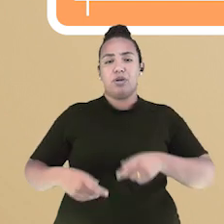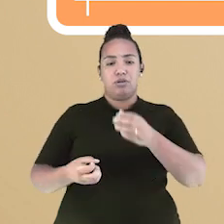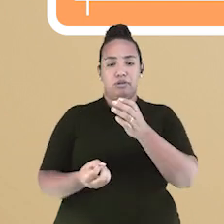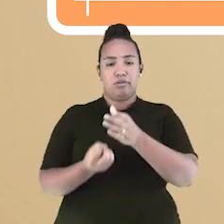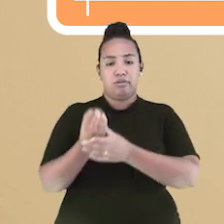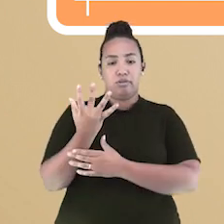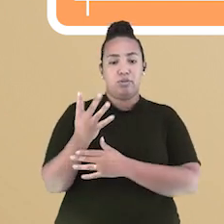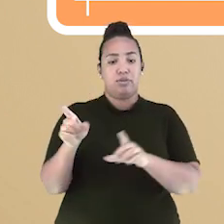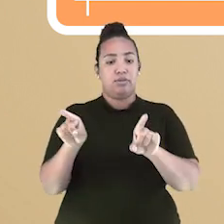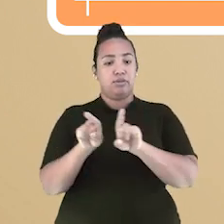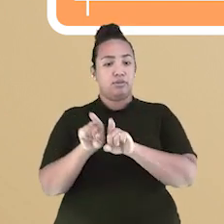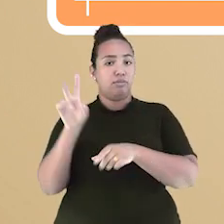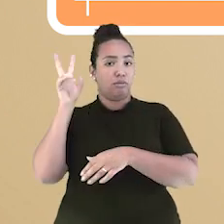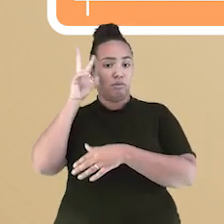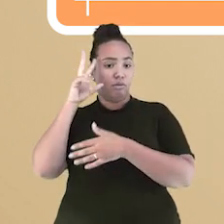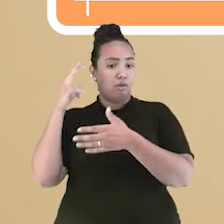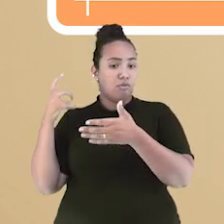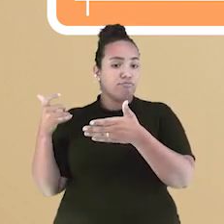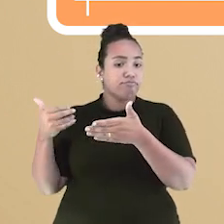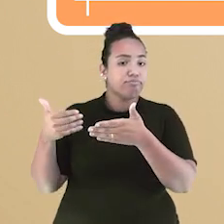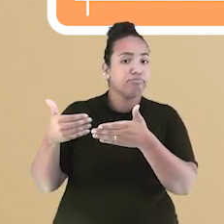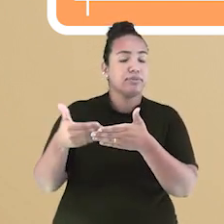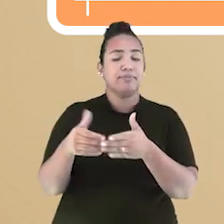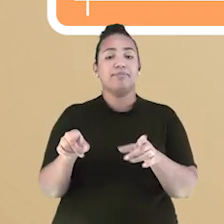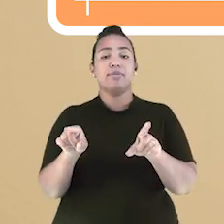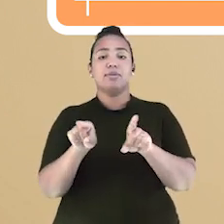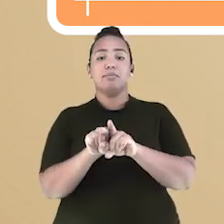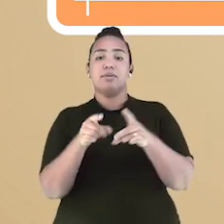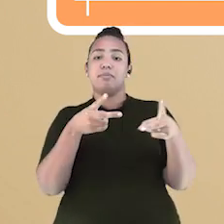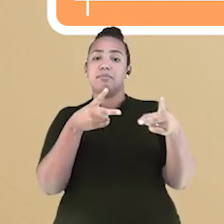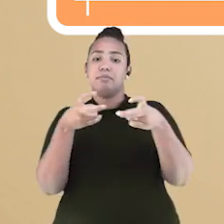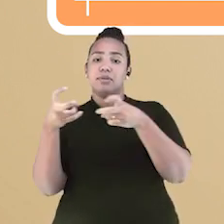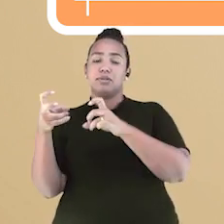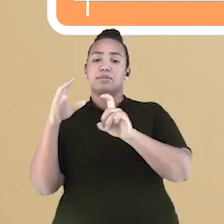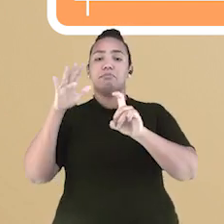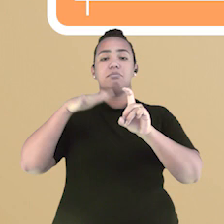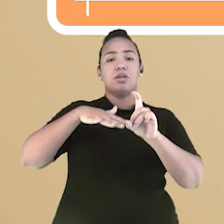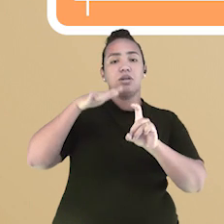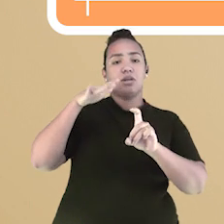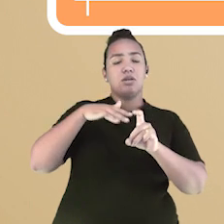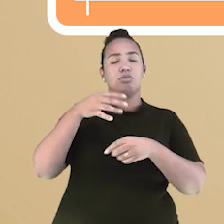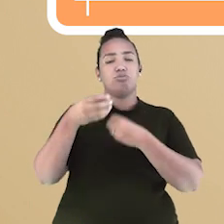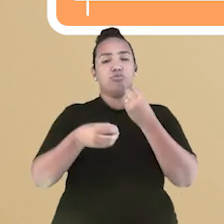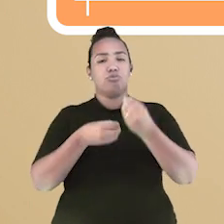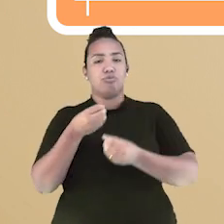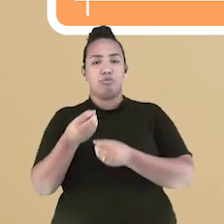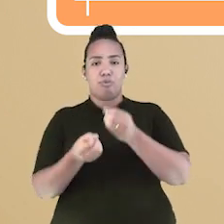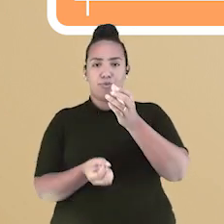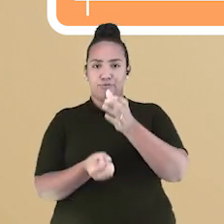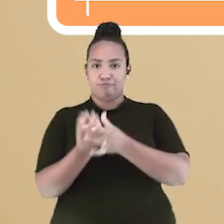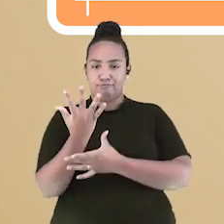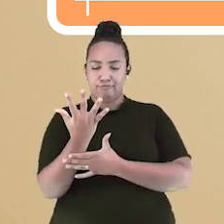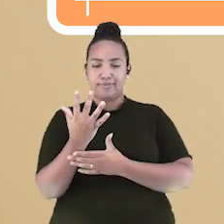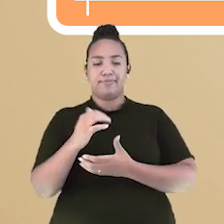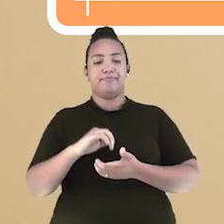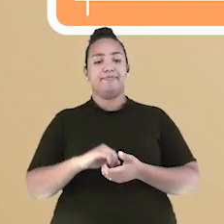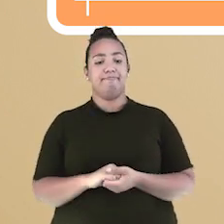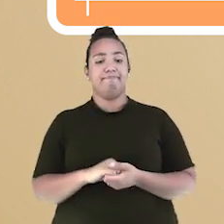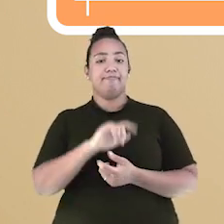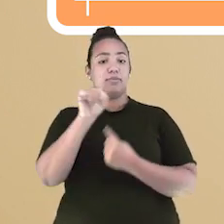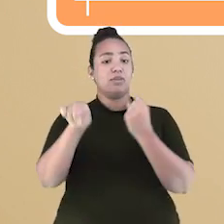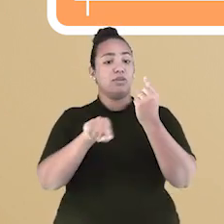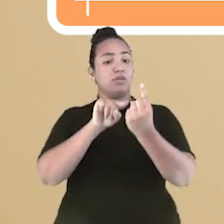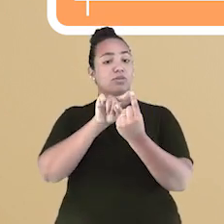historicidade, e analisar aí os seus significados e mitos de fundação. E tem como objetivo compreender